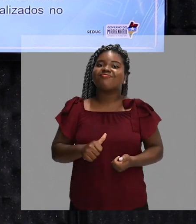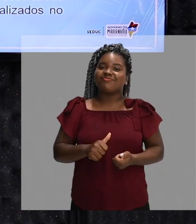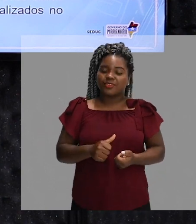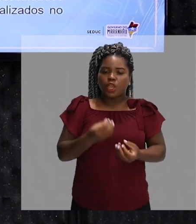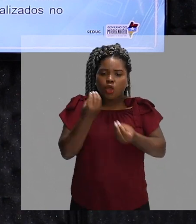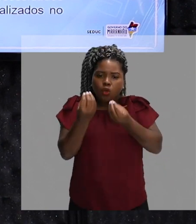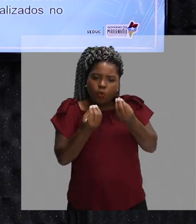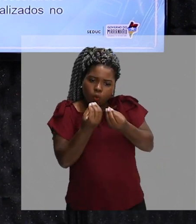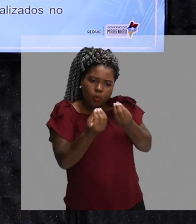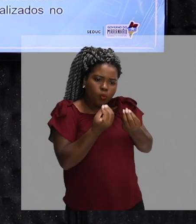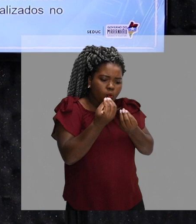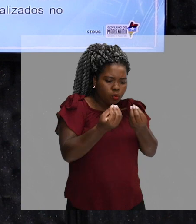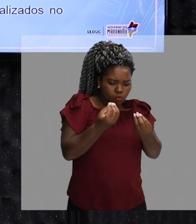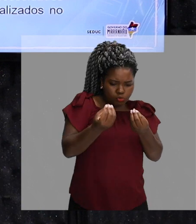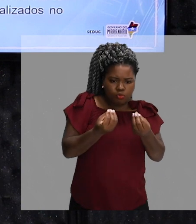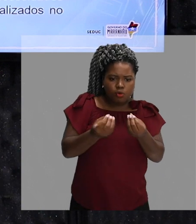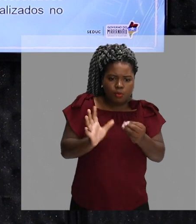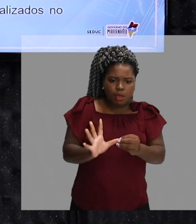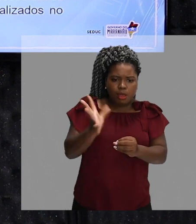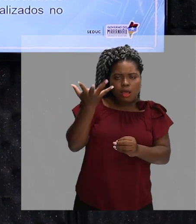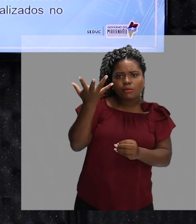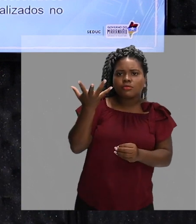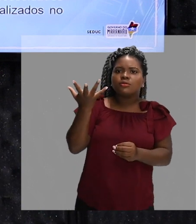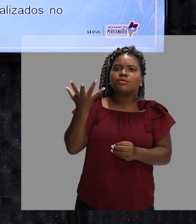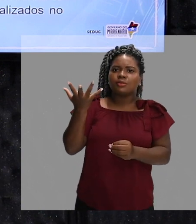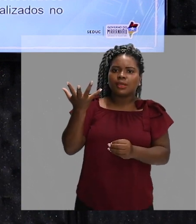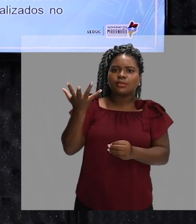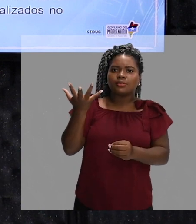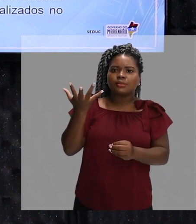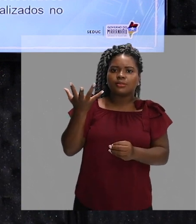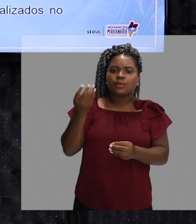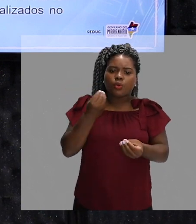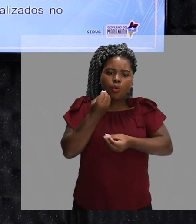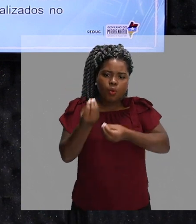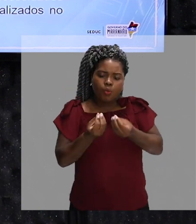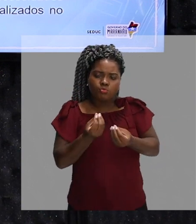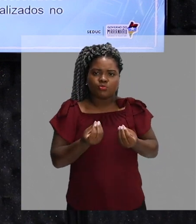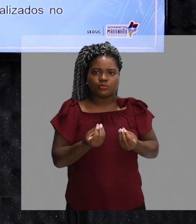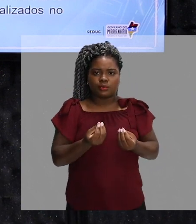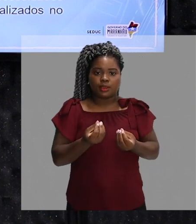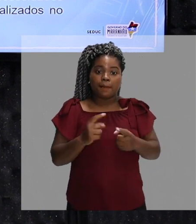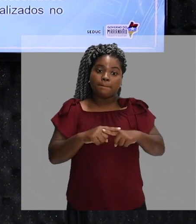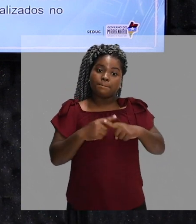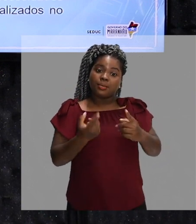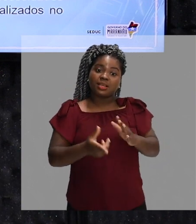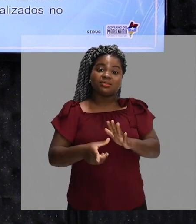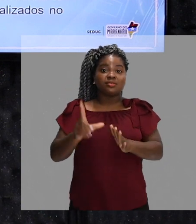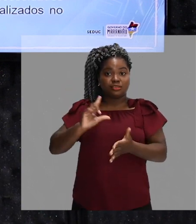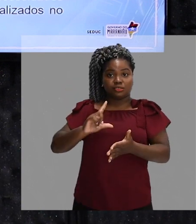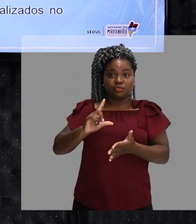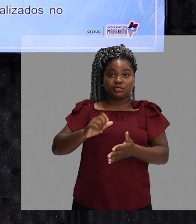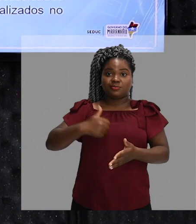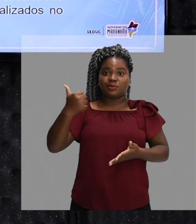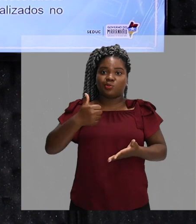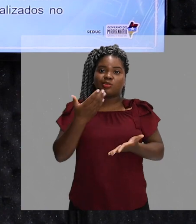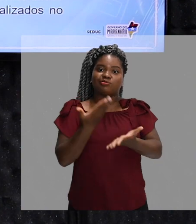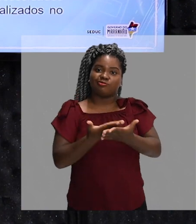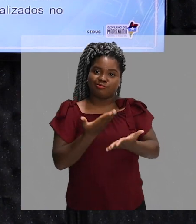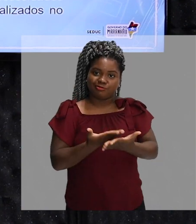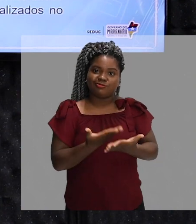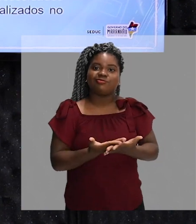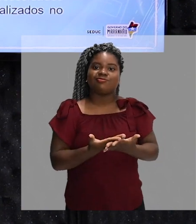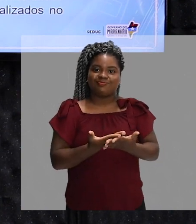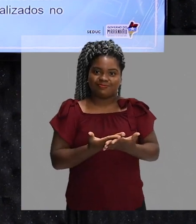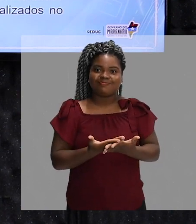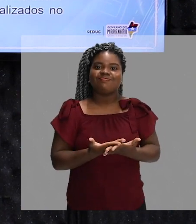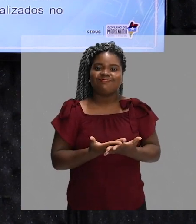como nós vamos nos comportar e agir sobre o espaço. Mas para agir, primeiro precisa estudar. Isso se aplica a